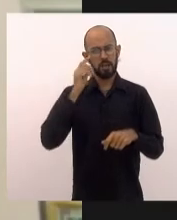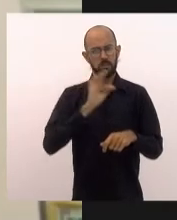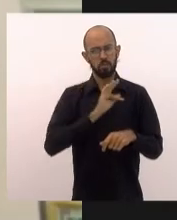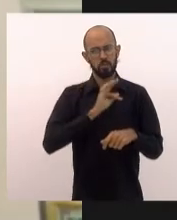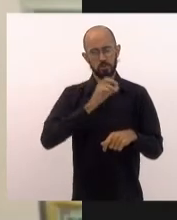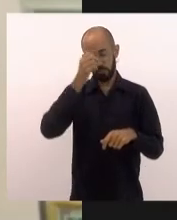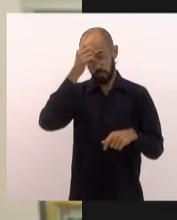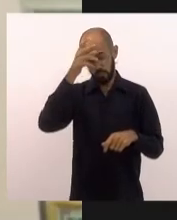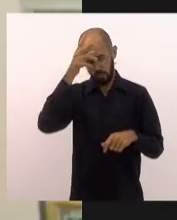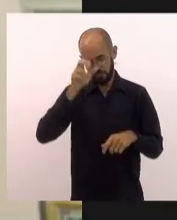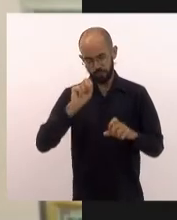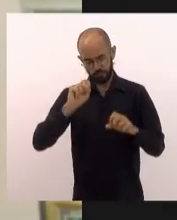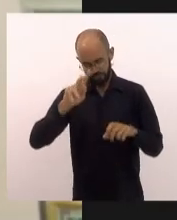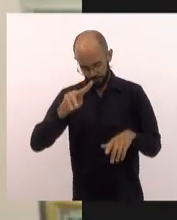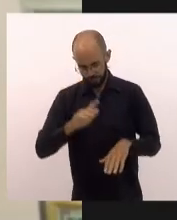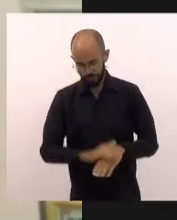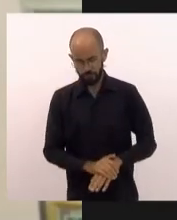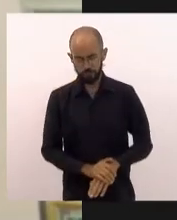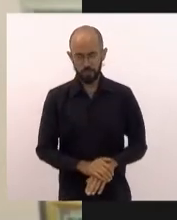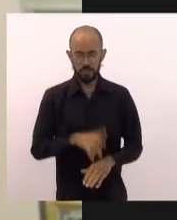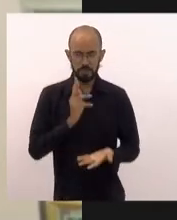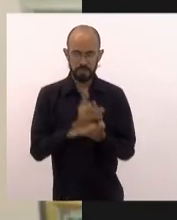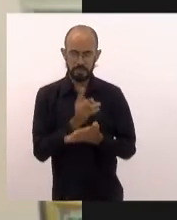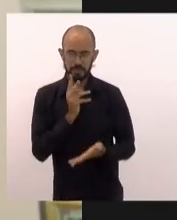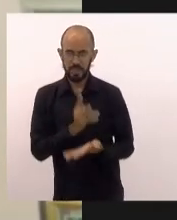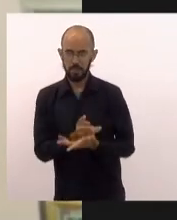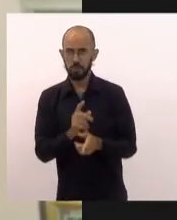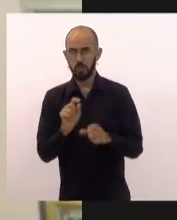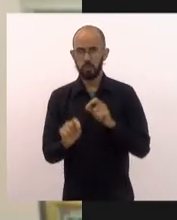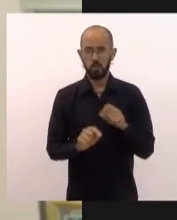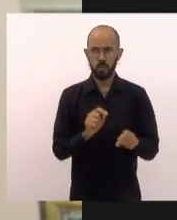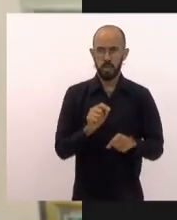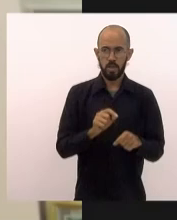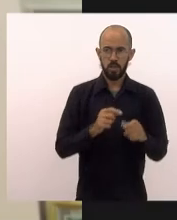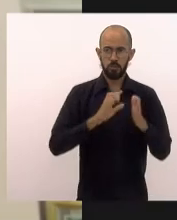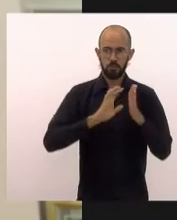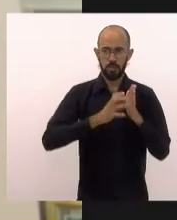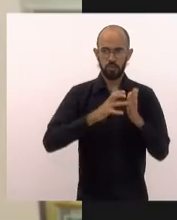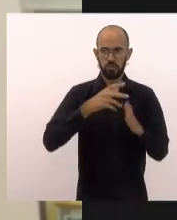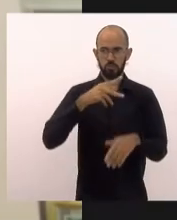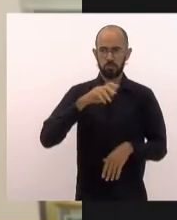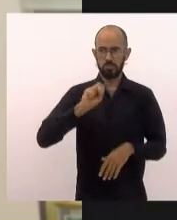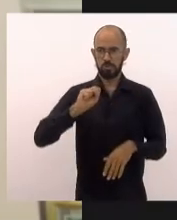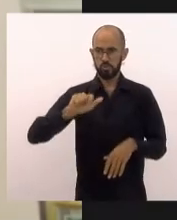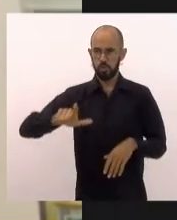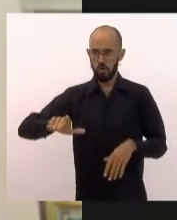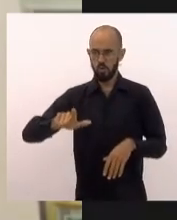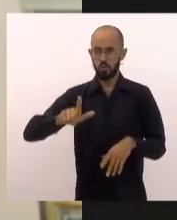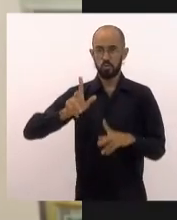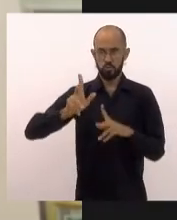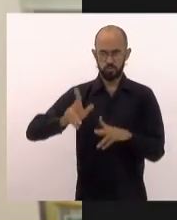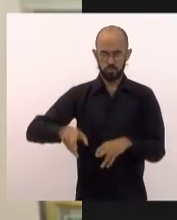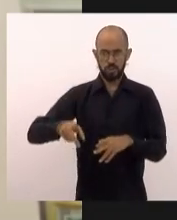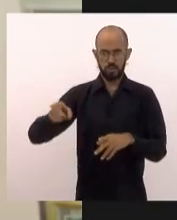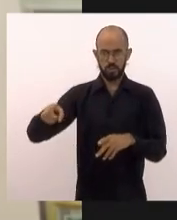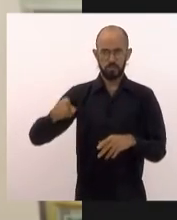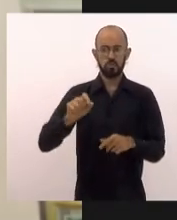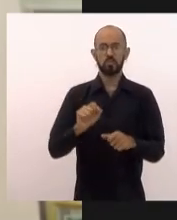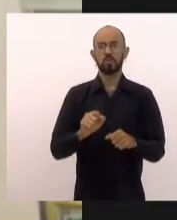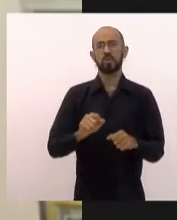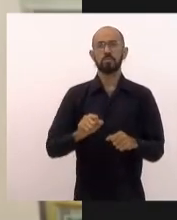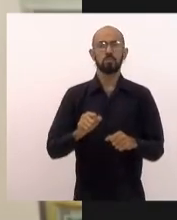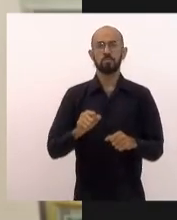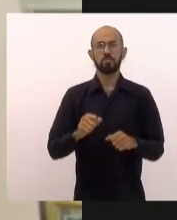Pois bem, sempre eles, o PSOL, dos mesmos, aquele pessoal que se